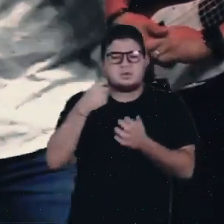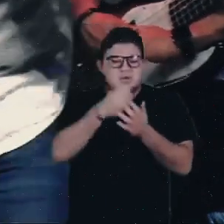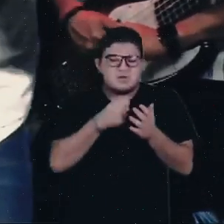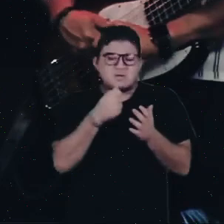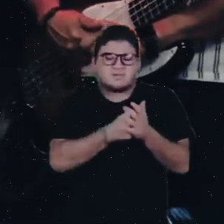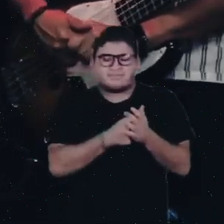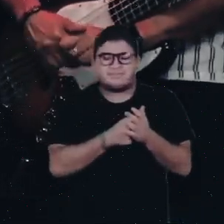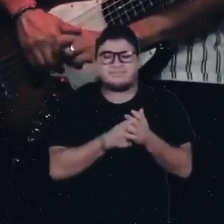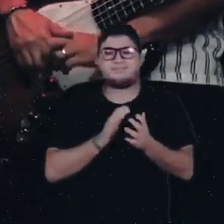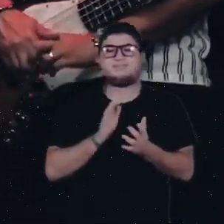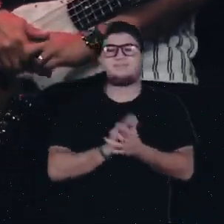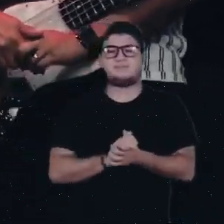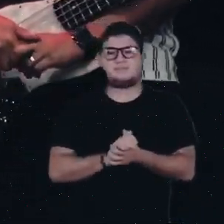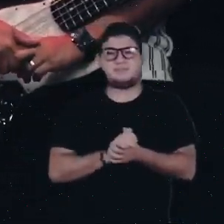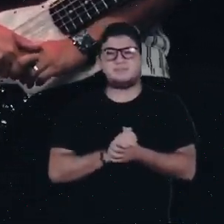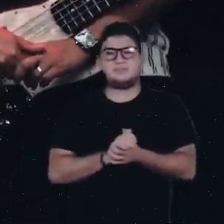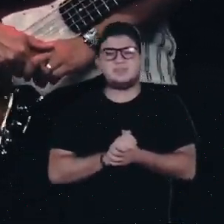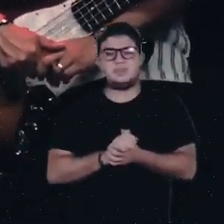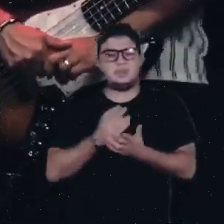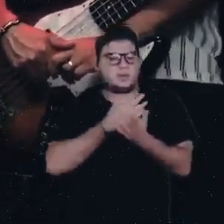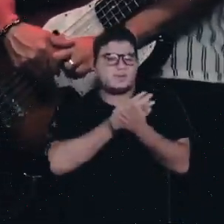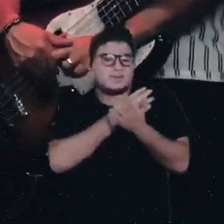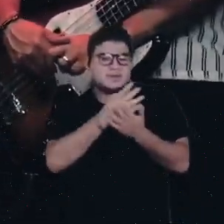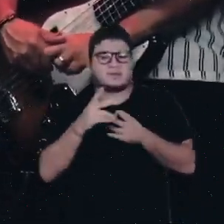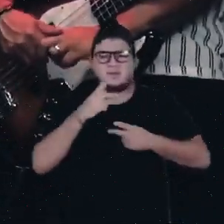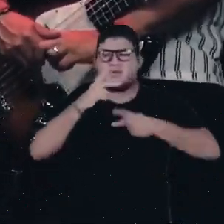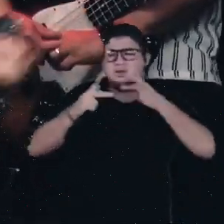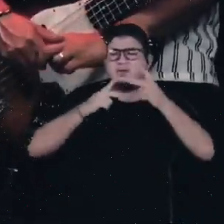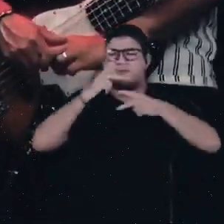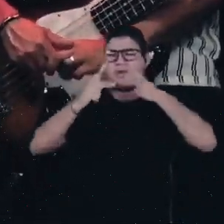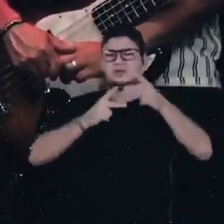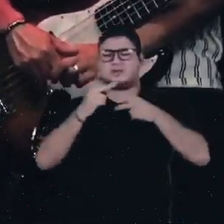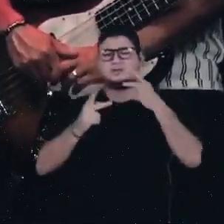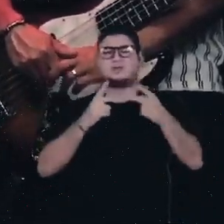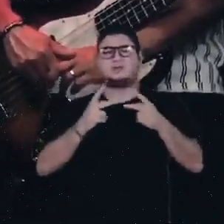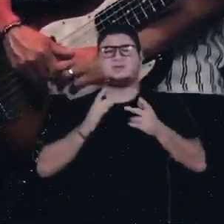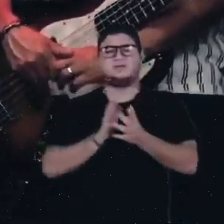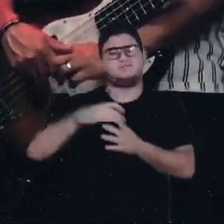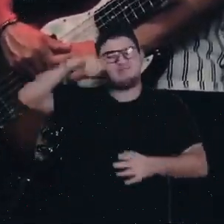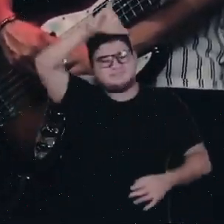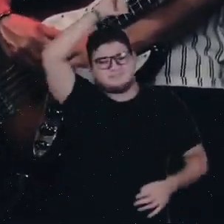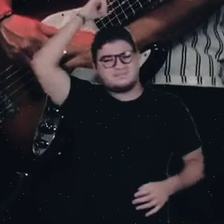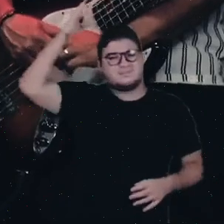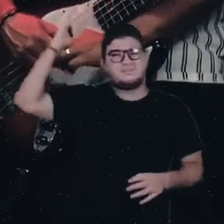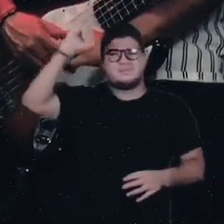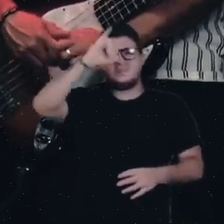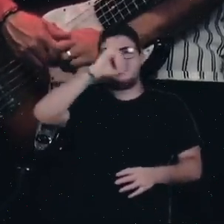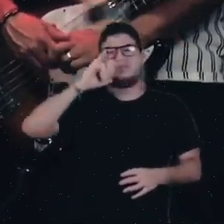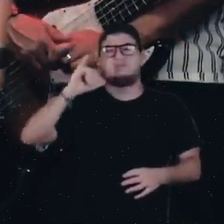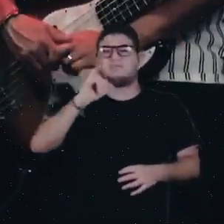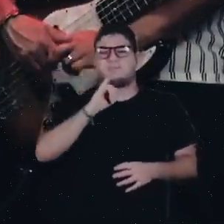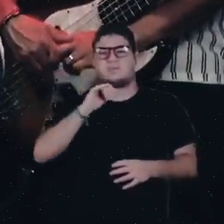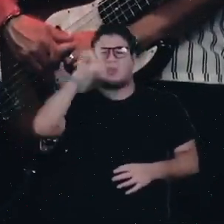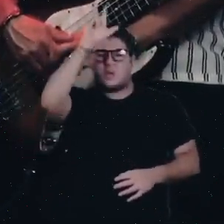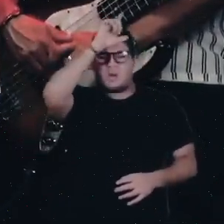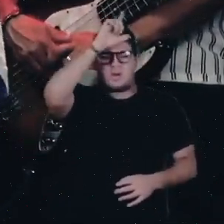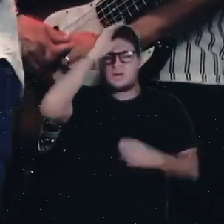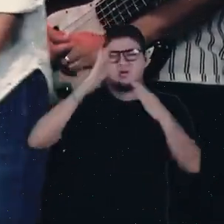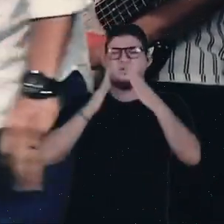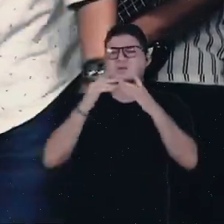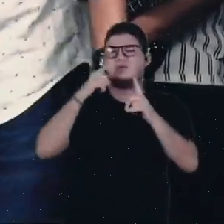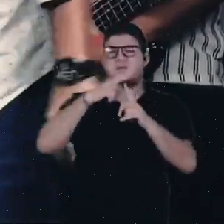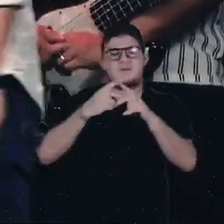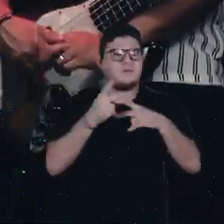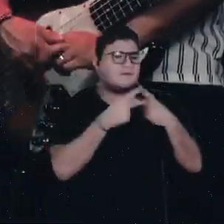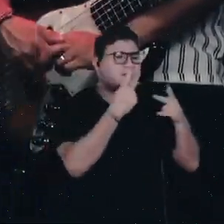Quando eu comecei a pregar e que eu estava lá naquela empolgação, naquela unção, de repente eu vi um líder da igreja entrando e eu falando com